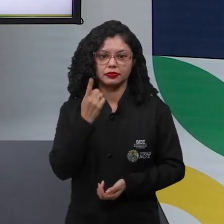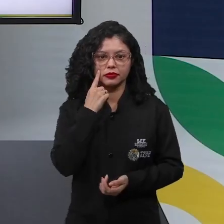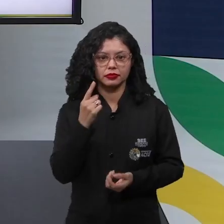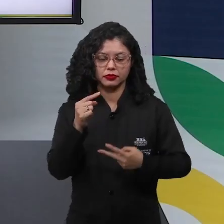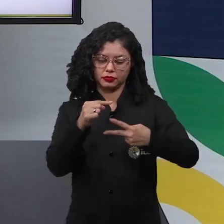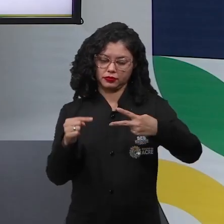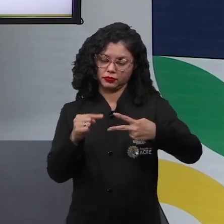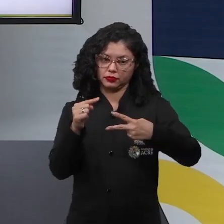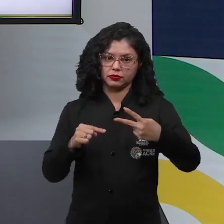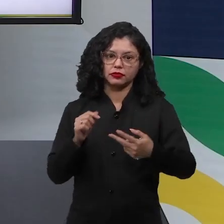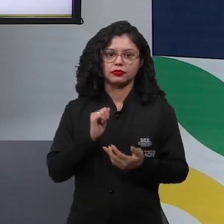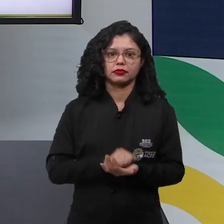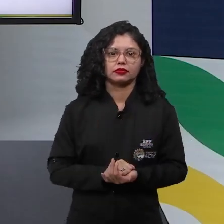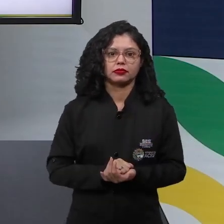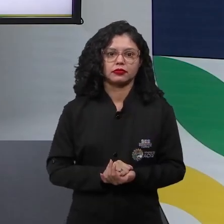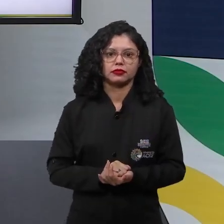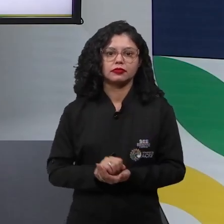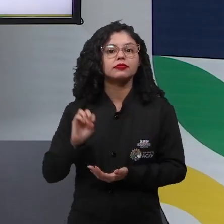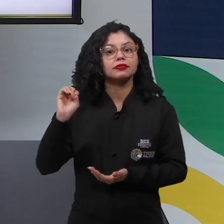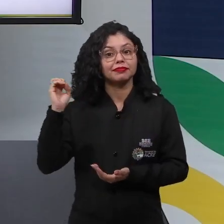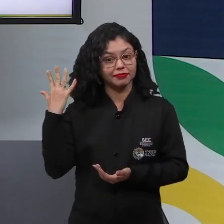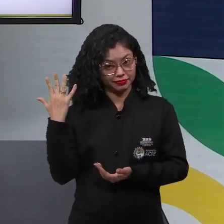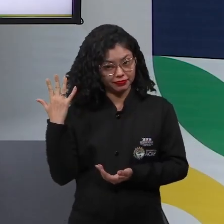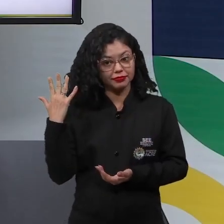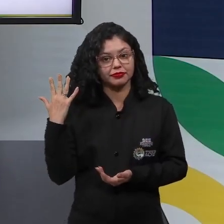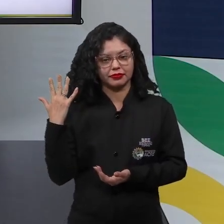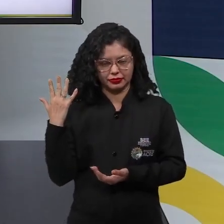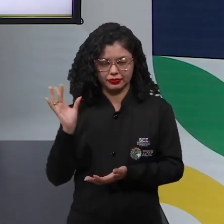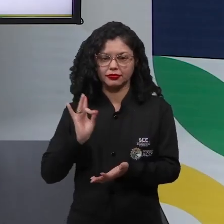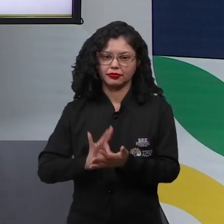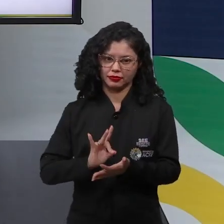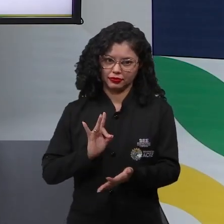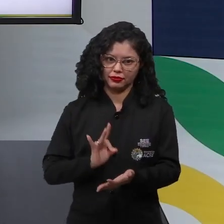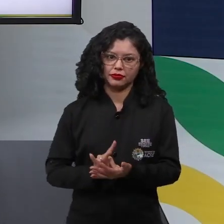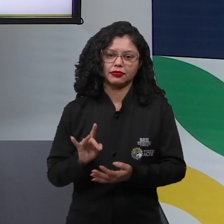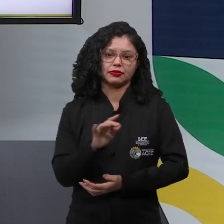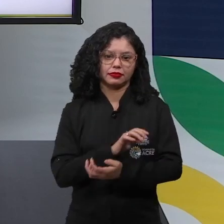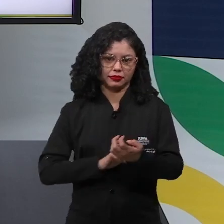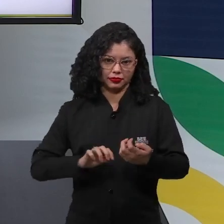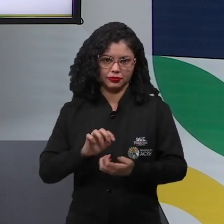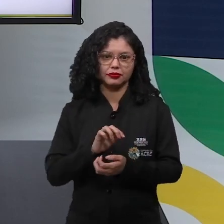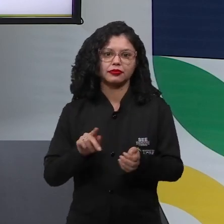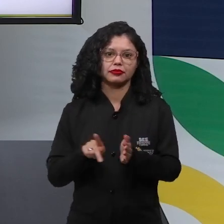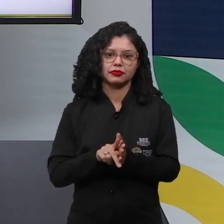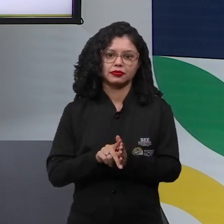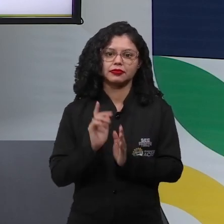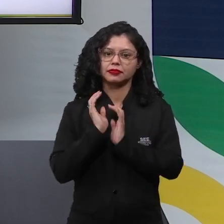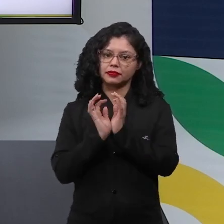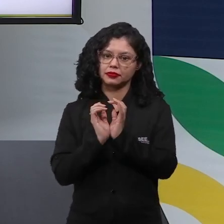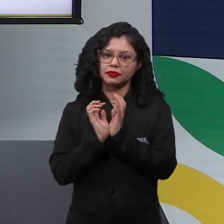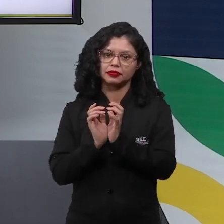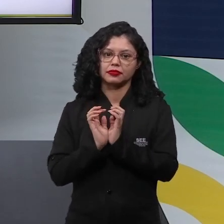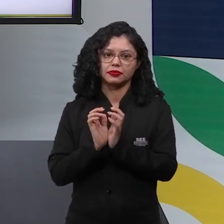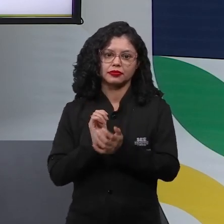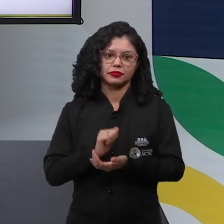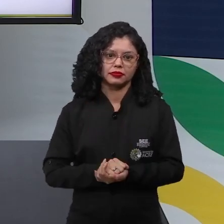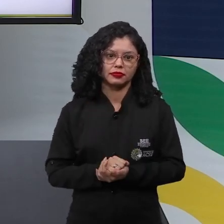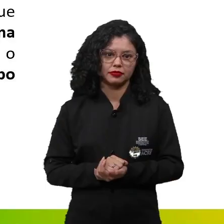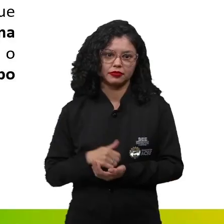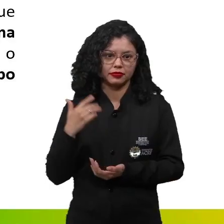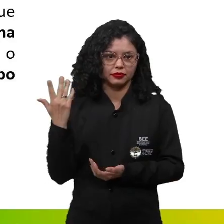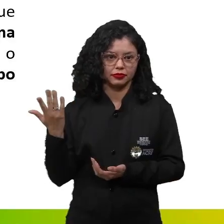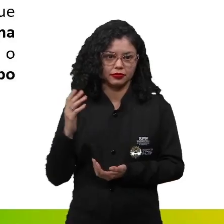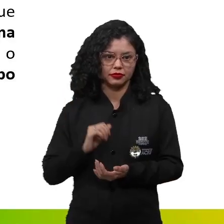trouxe dois casos que aconteceu, né, que revolucionou aí a neurociência. Estamos falando do caso